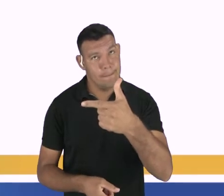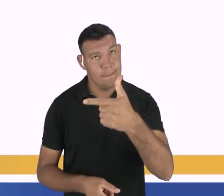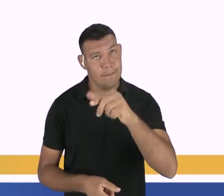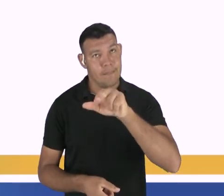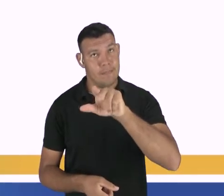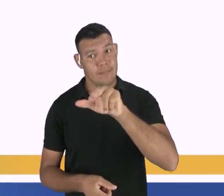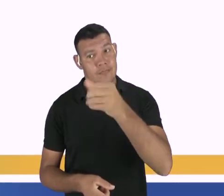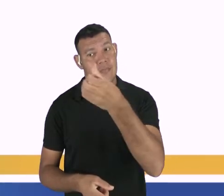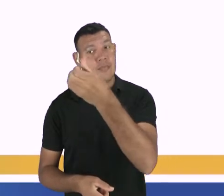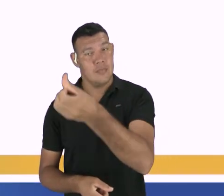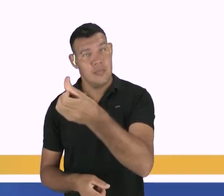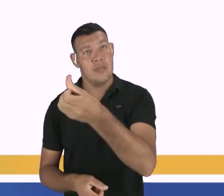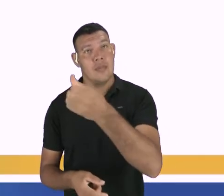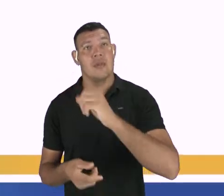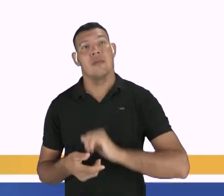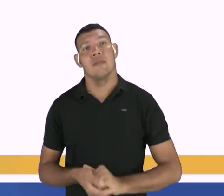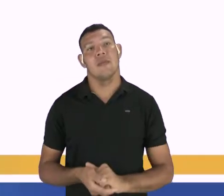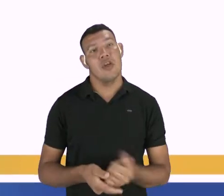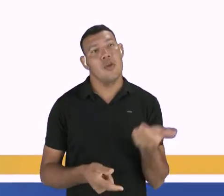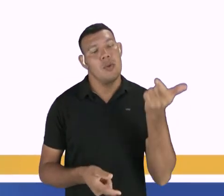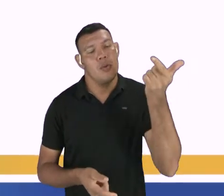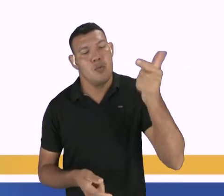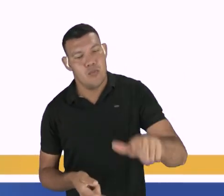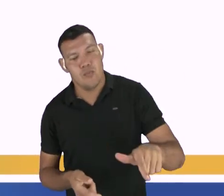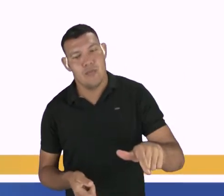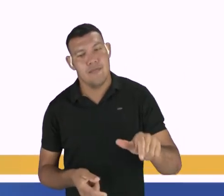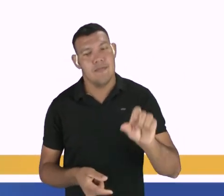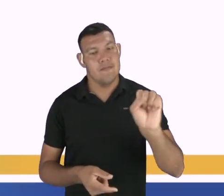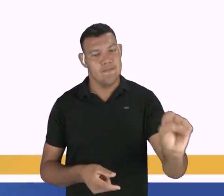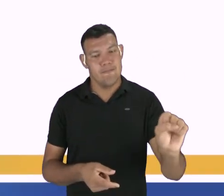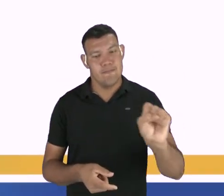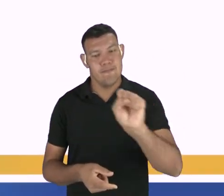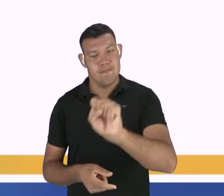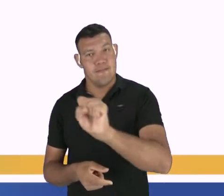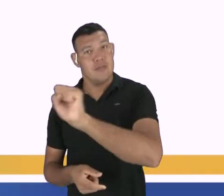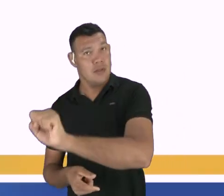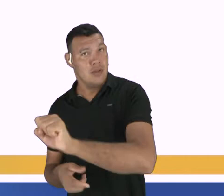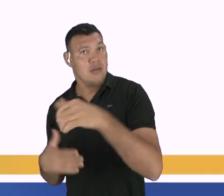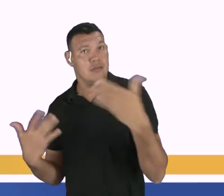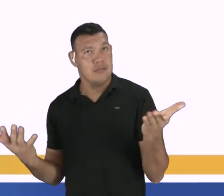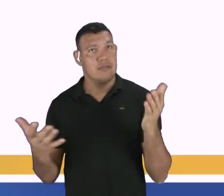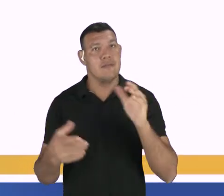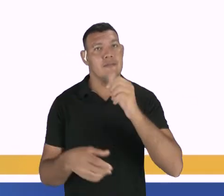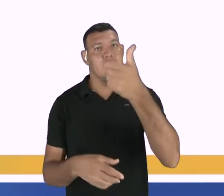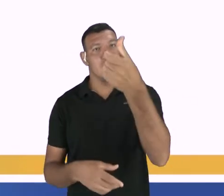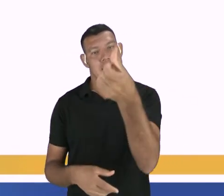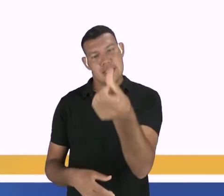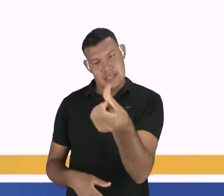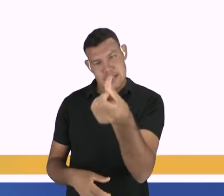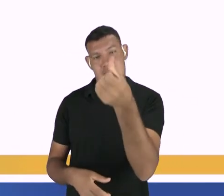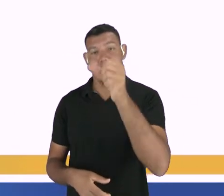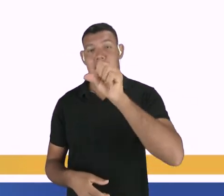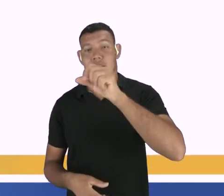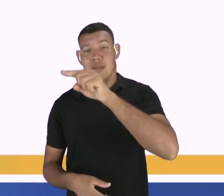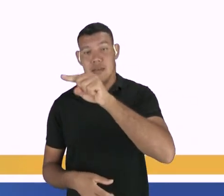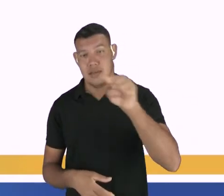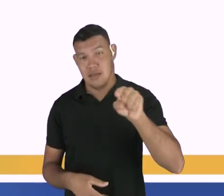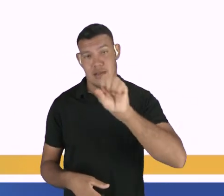numerador, 8 menos 2 dá 6, então 6/8. Portanto, né, Joaquim